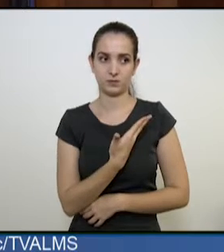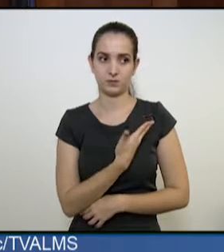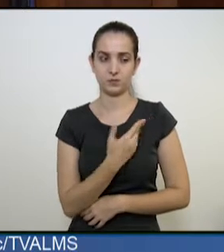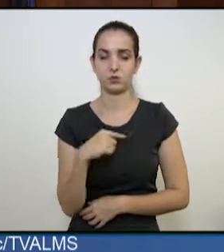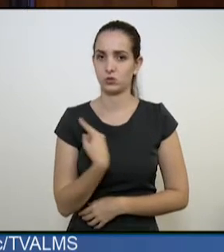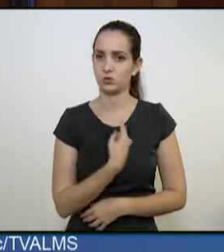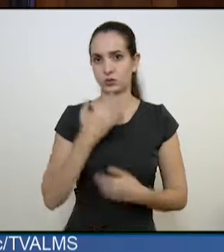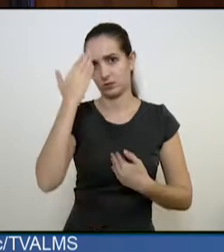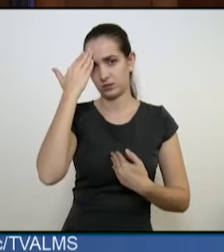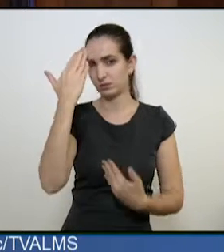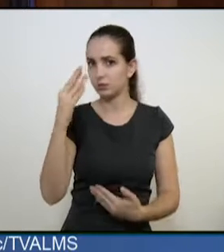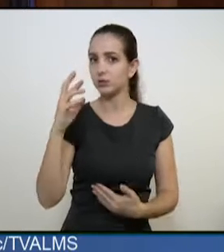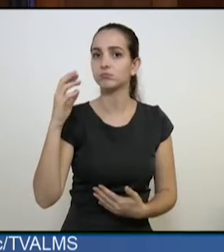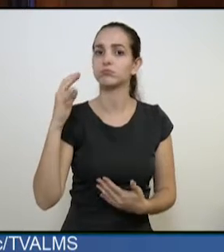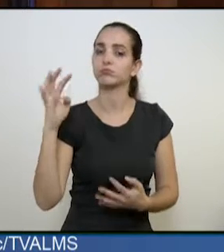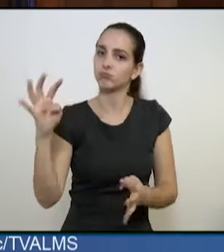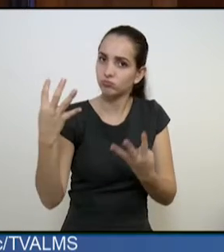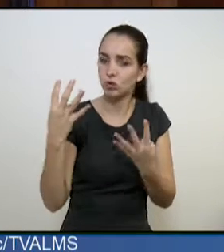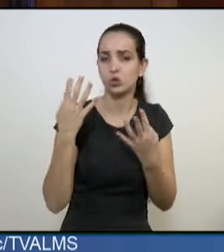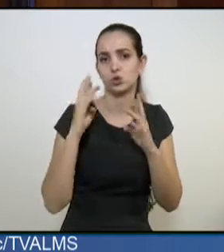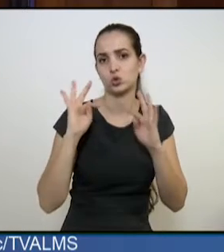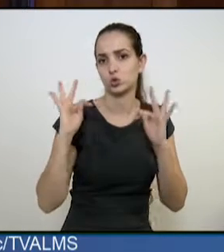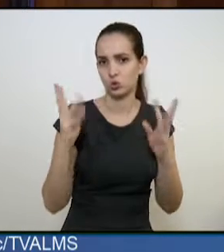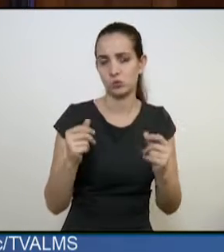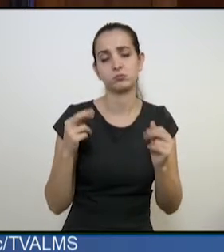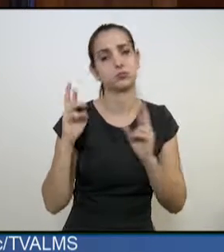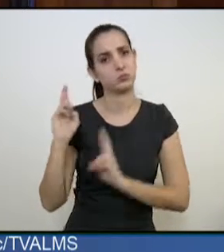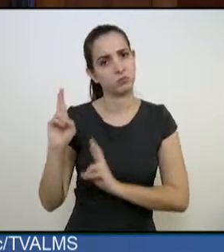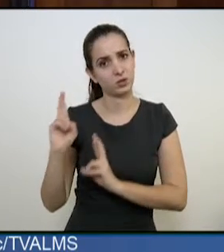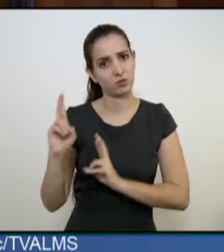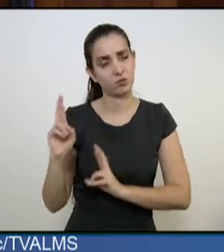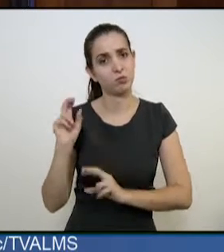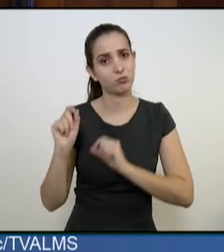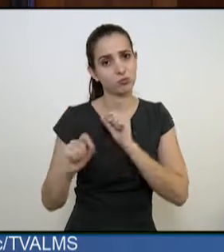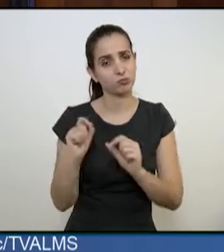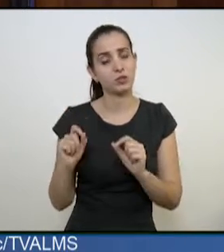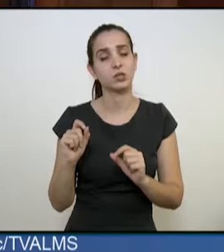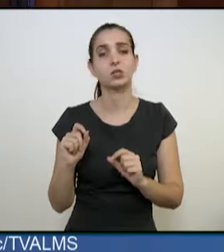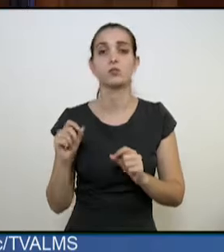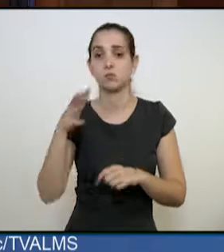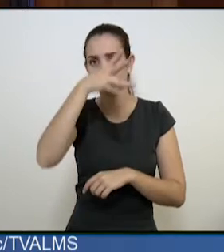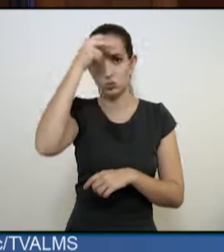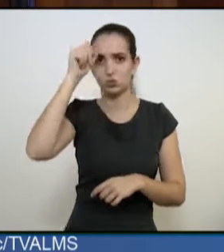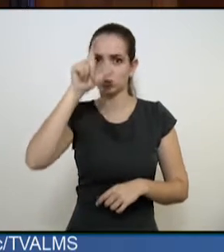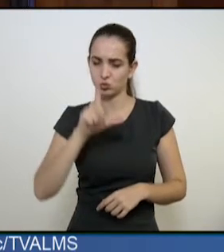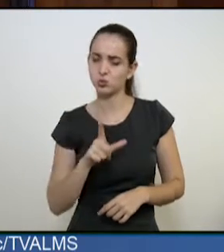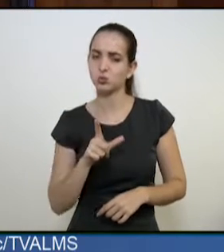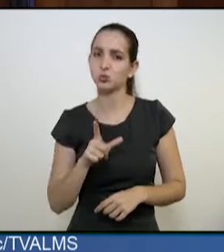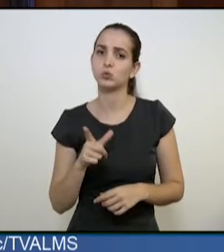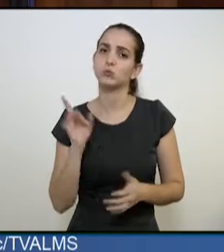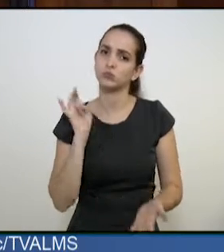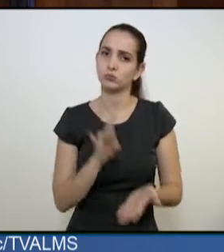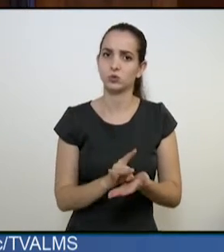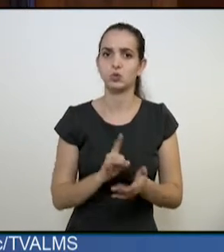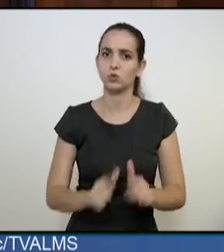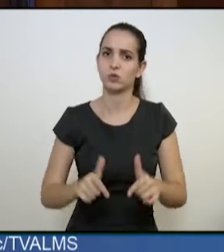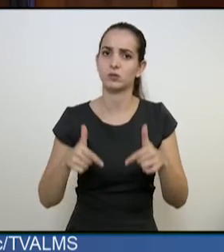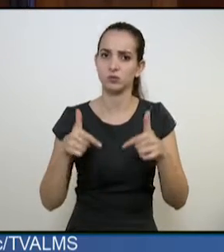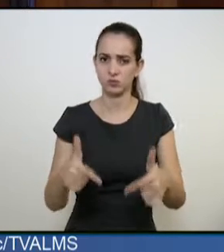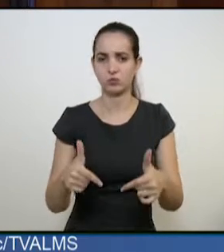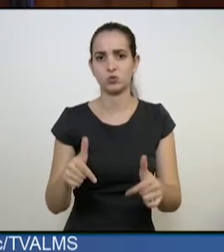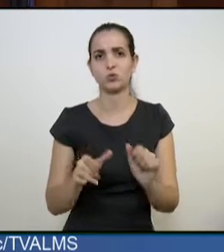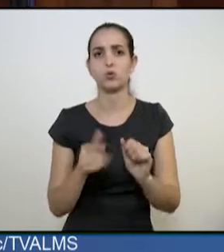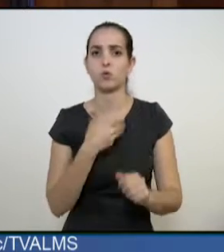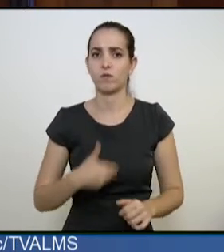a atenção de todos e esperamos que o Mato Grosso do Sul continue, realmente, através das ações do governo do Estado na área de